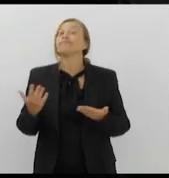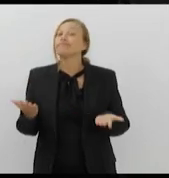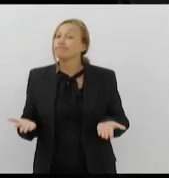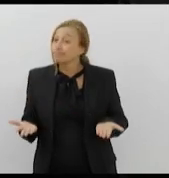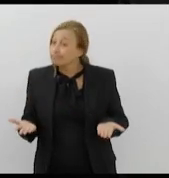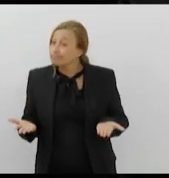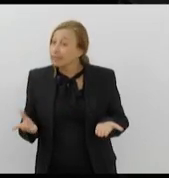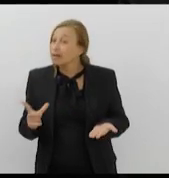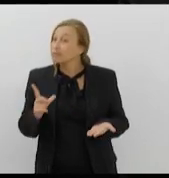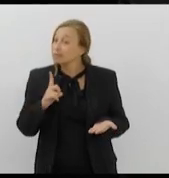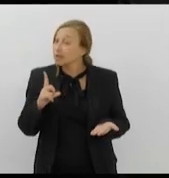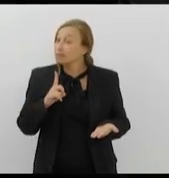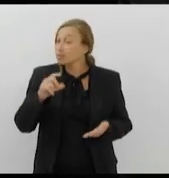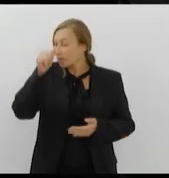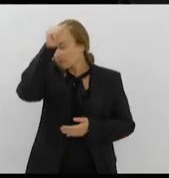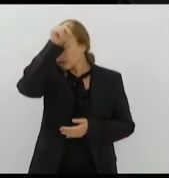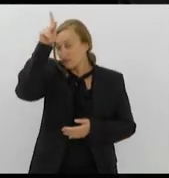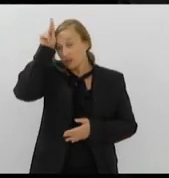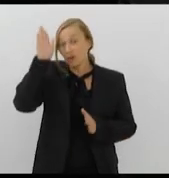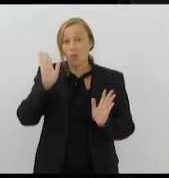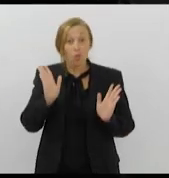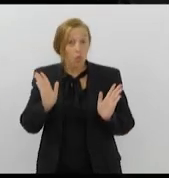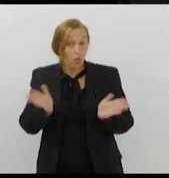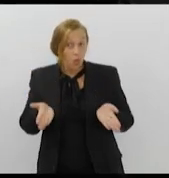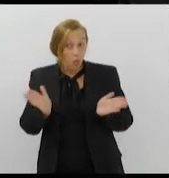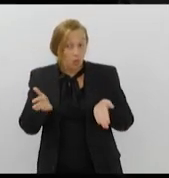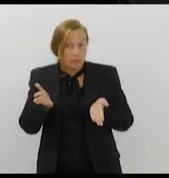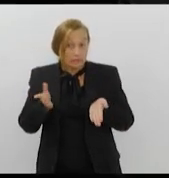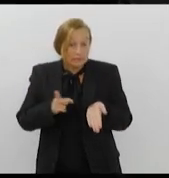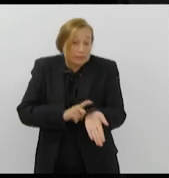nós temos uma prefeita hoje, né,